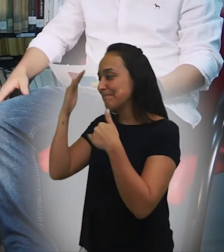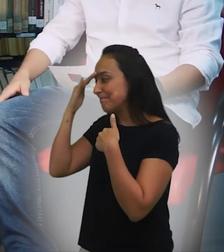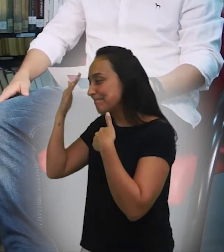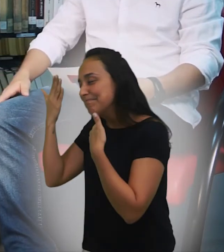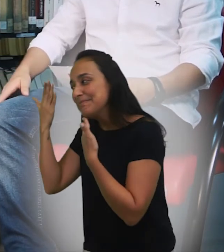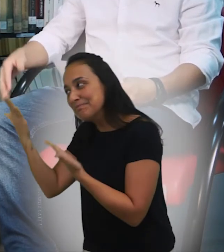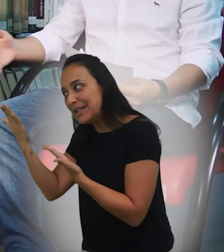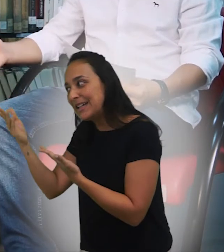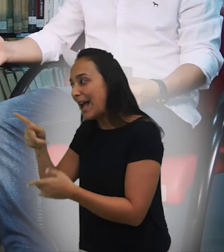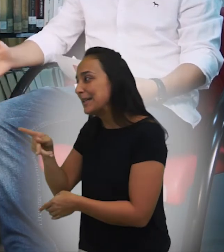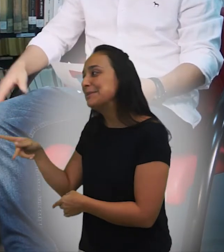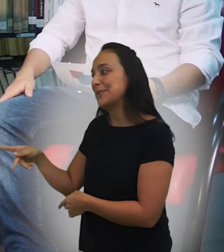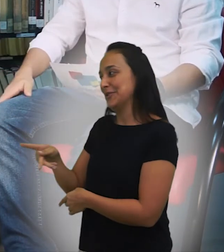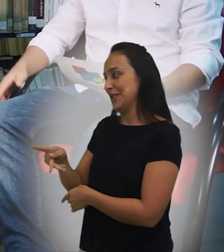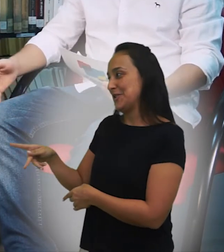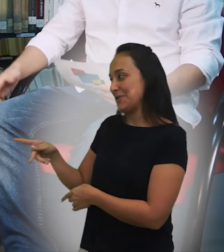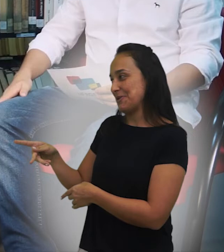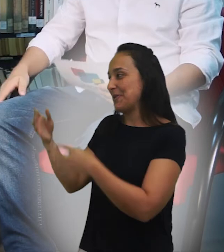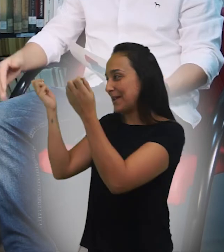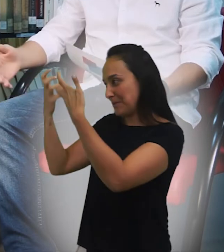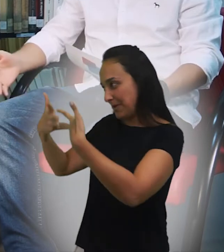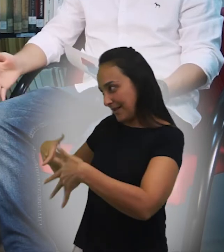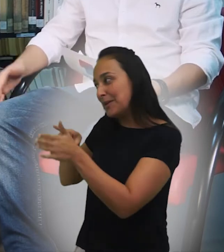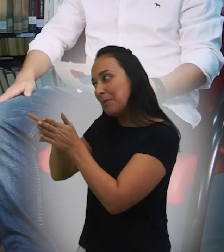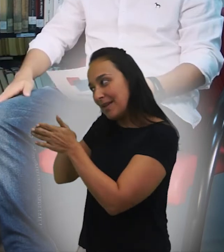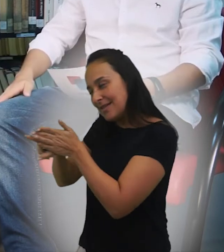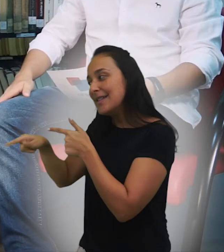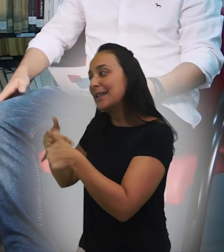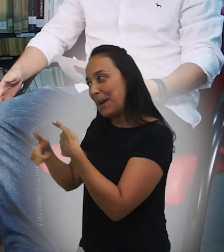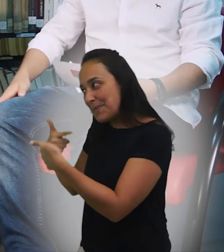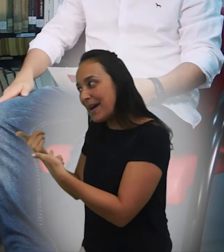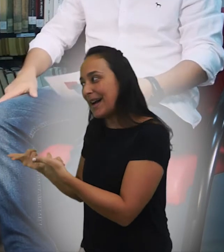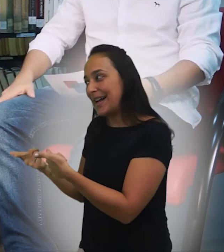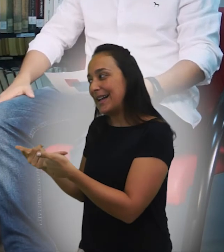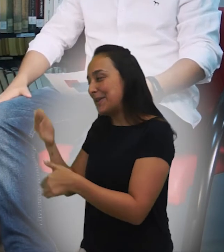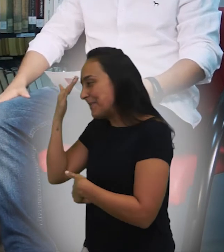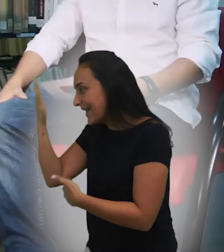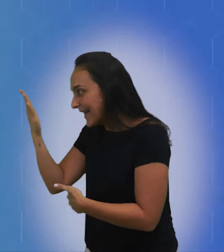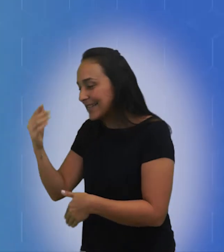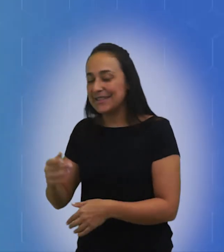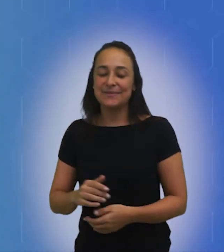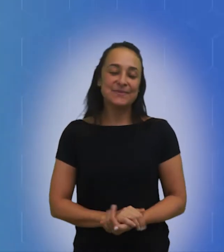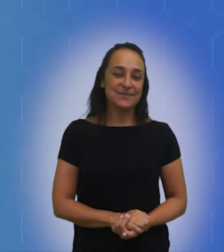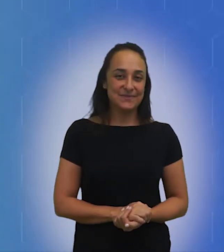Maria Amélia Bulhões, explanando a sua pesquisa, o seu trabalho aqui no Pesquisa em Pauta. Obrigado.